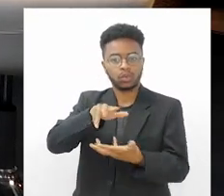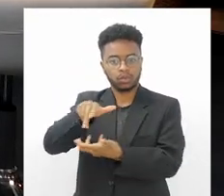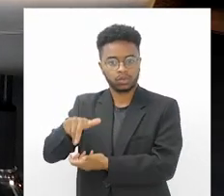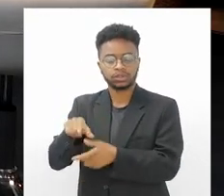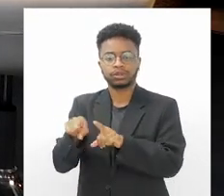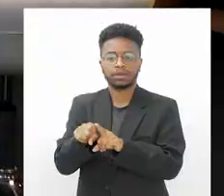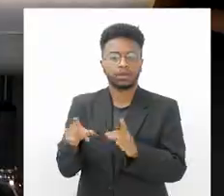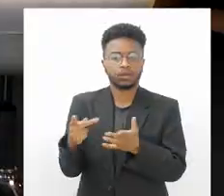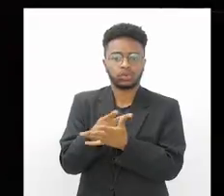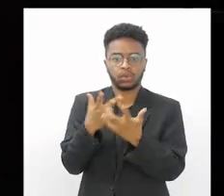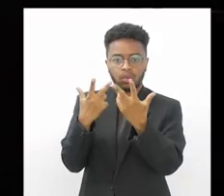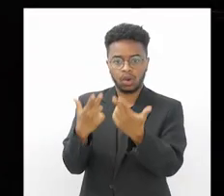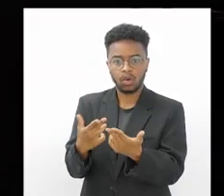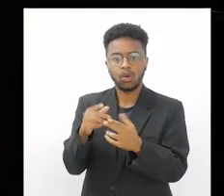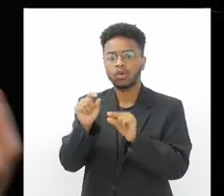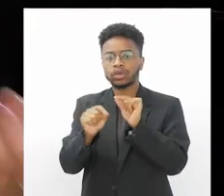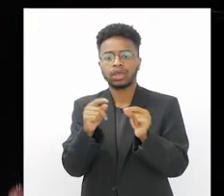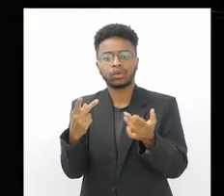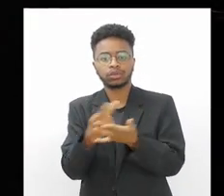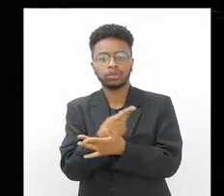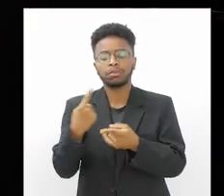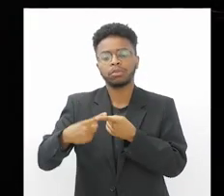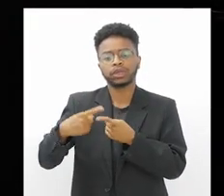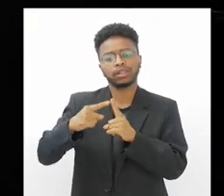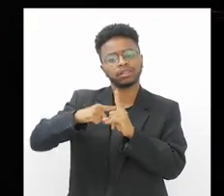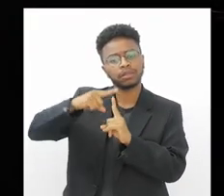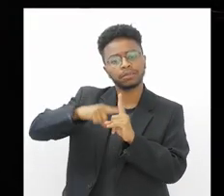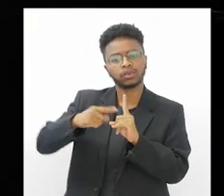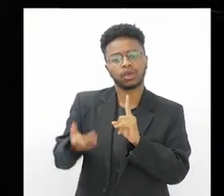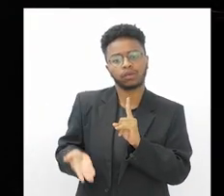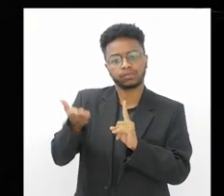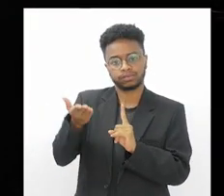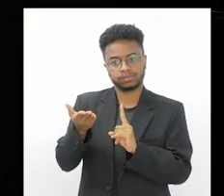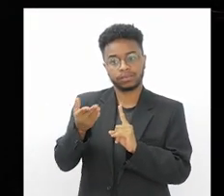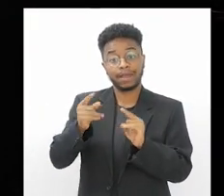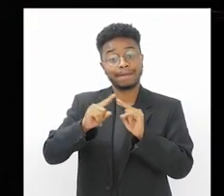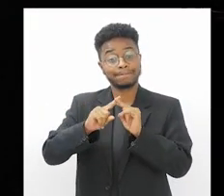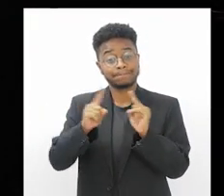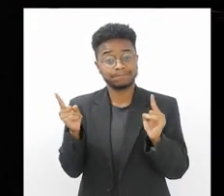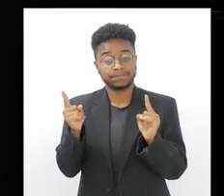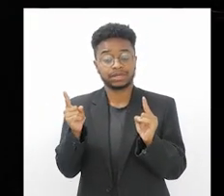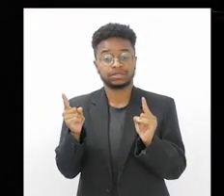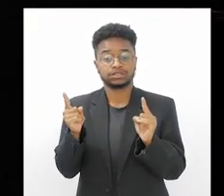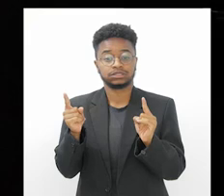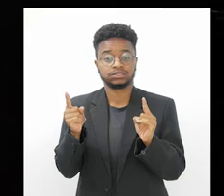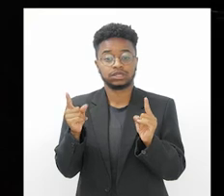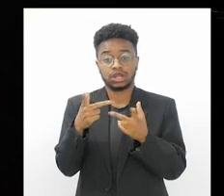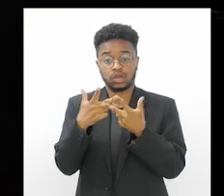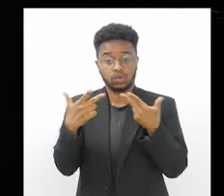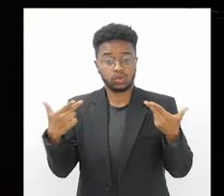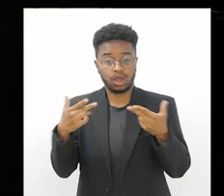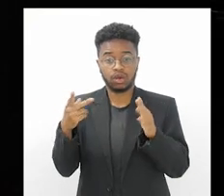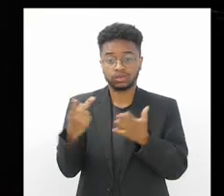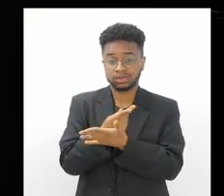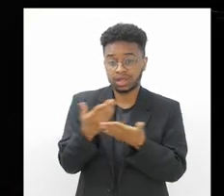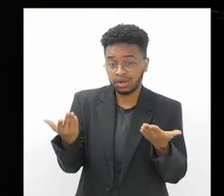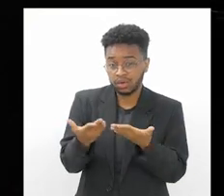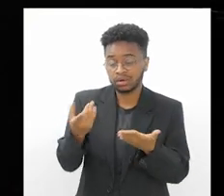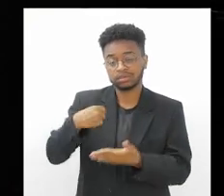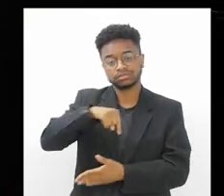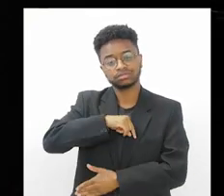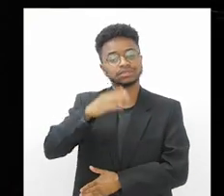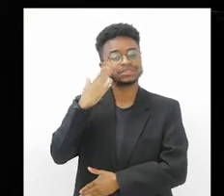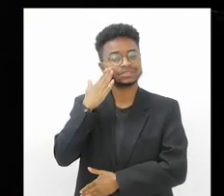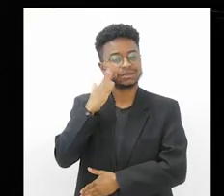Terra, eles ocorreram da mesma forma, o que causou o aumento de temperatura, né? Mas a gente, do que está acontecendo hoje em dia, a gente